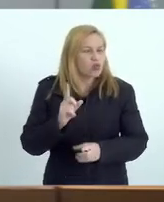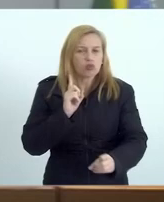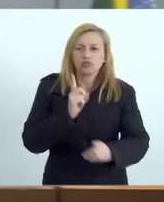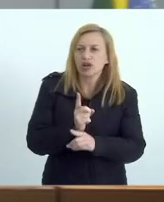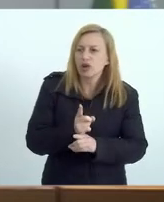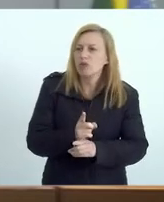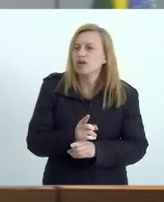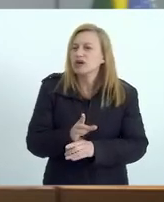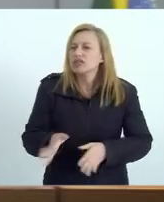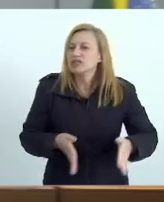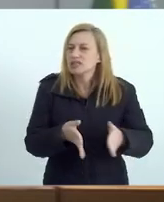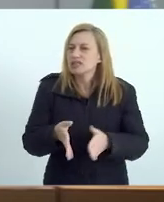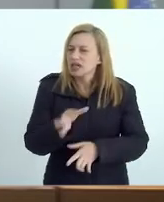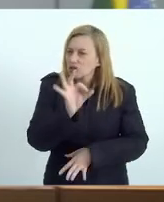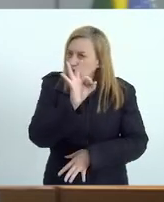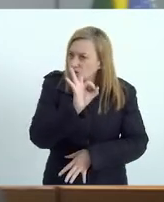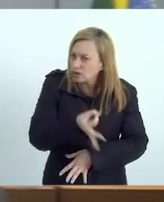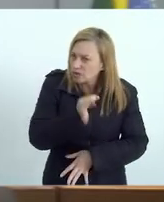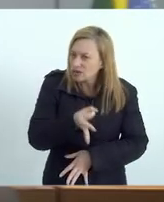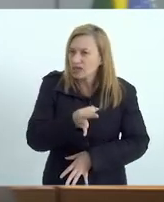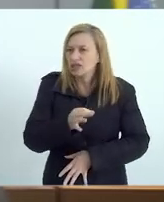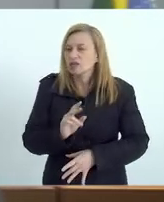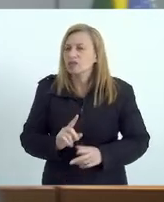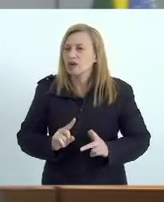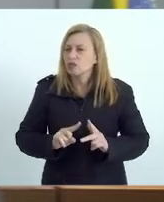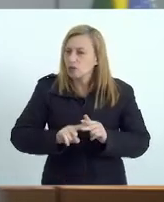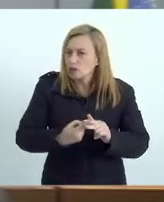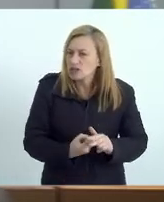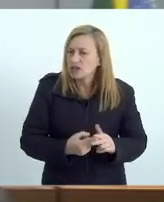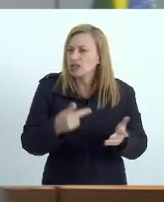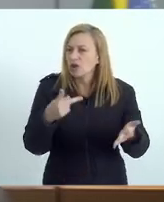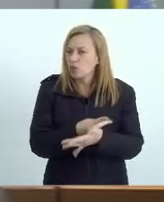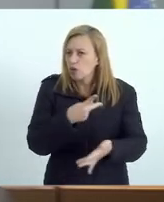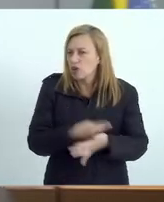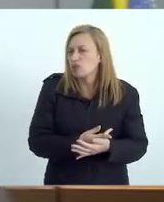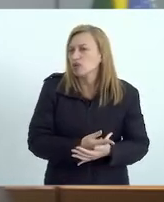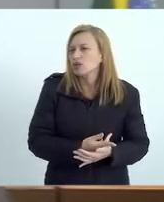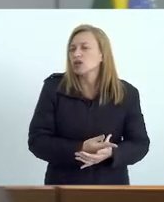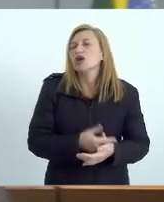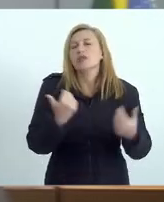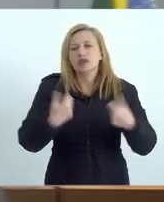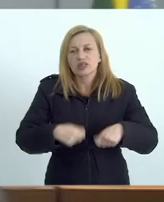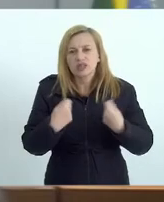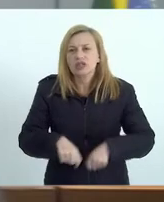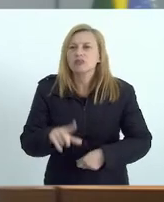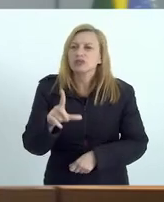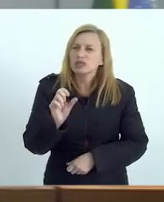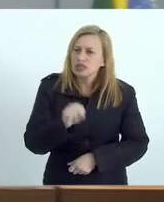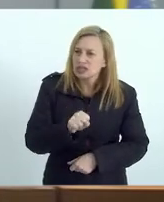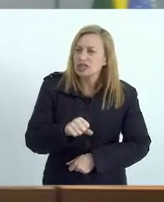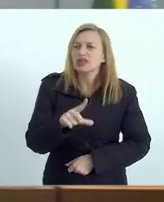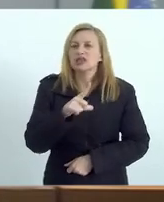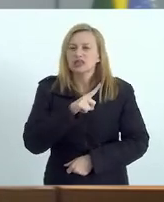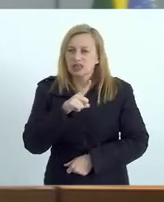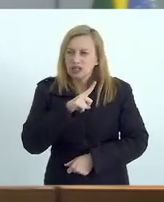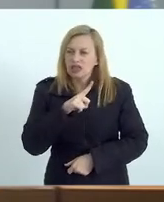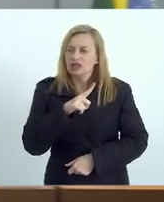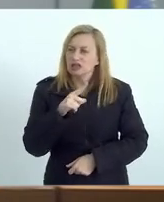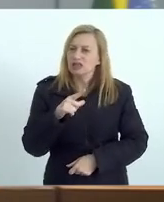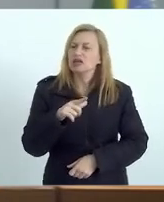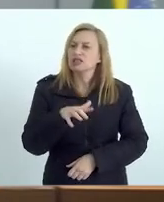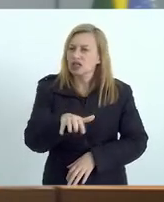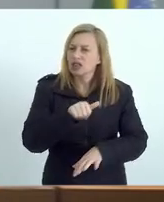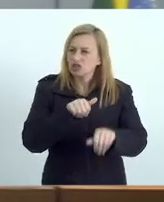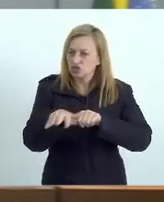saída jurídica para retificar esse erro precisamos disso a necessidade desse chamamento